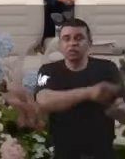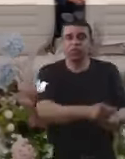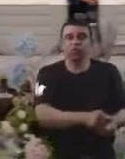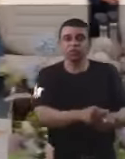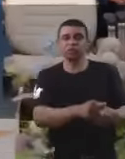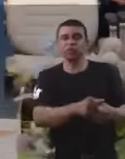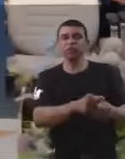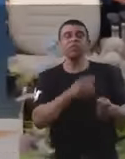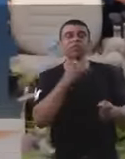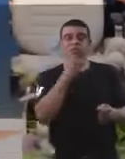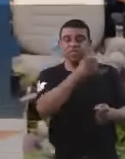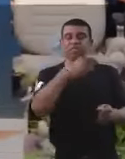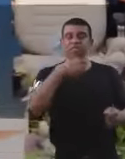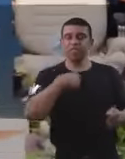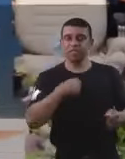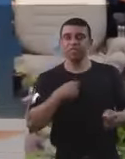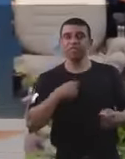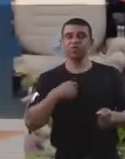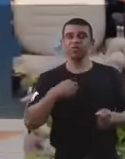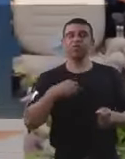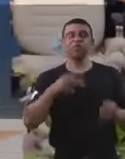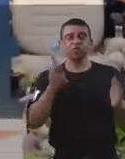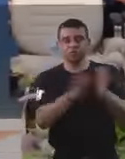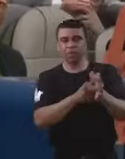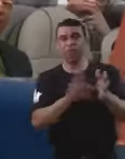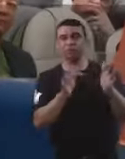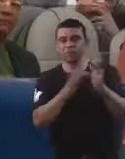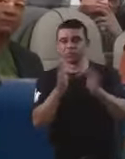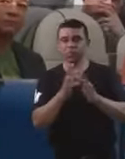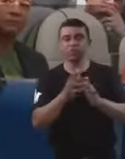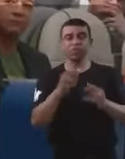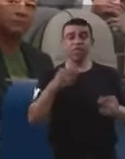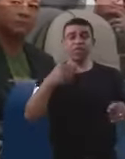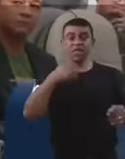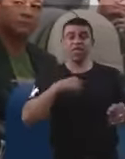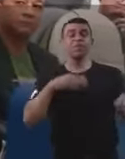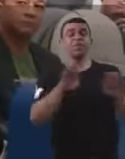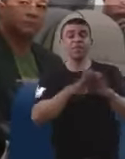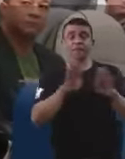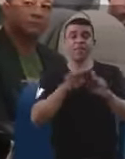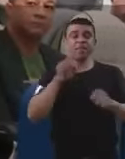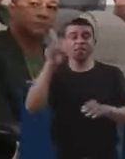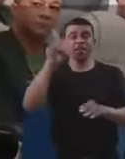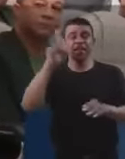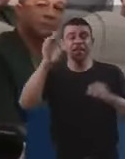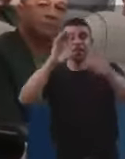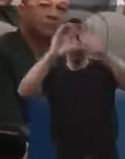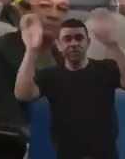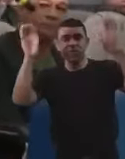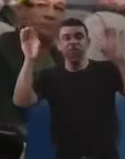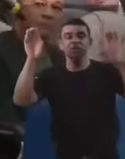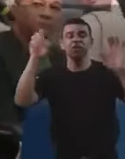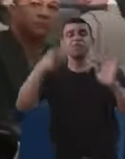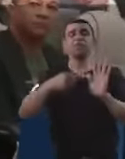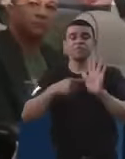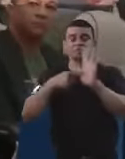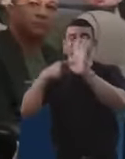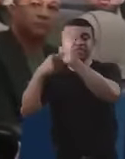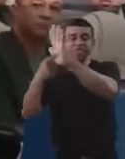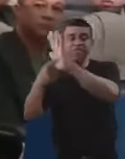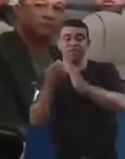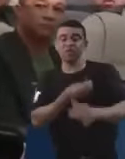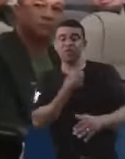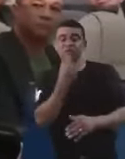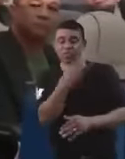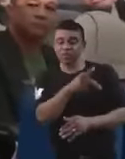pediu para ser usado, você disse eu quero, eu vi vocês chorando, e eu também, eu vi vocês, eu quero, me enche,